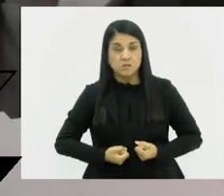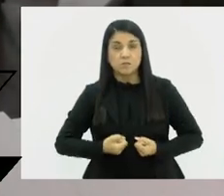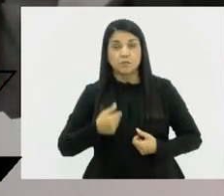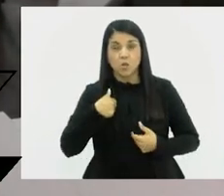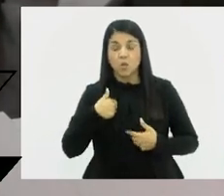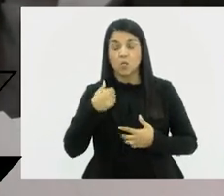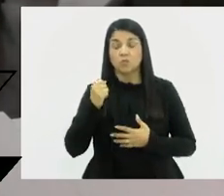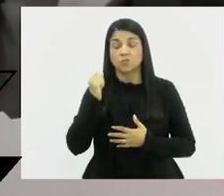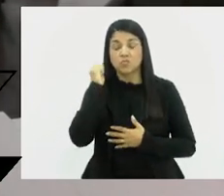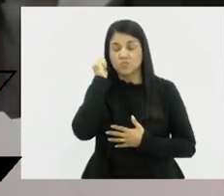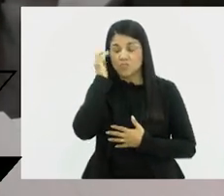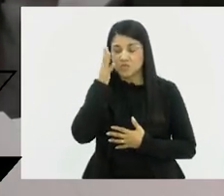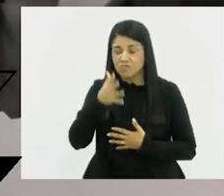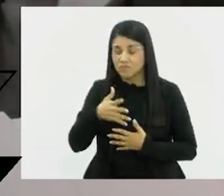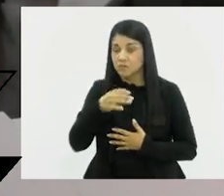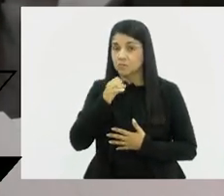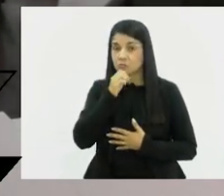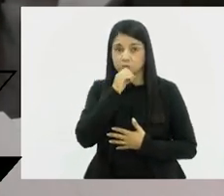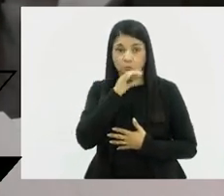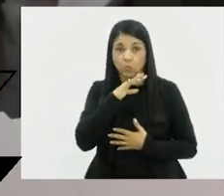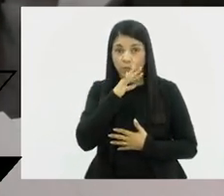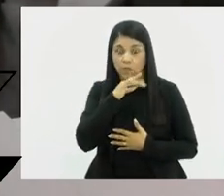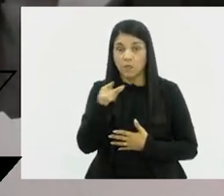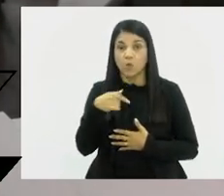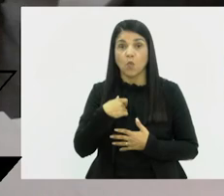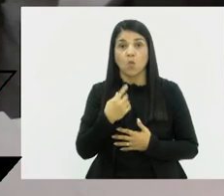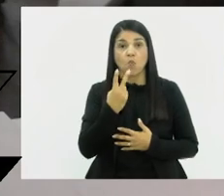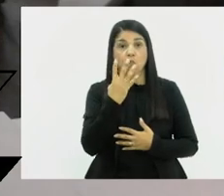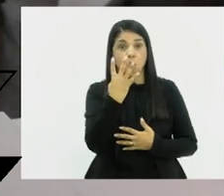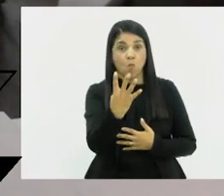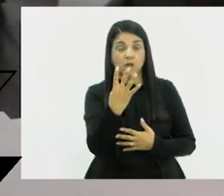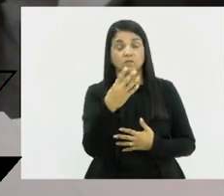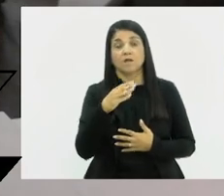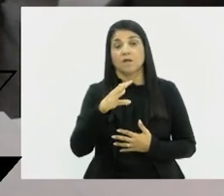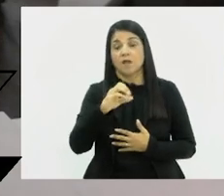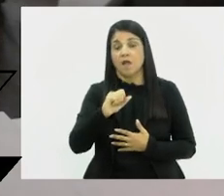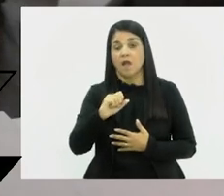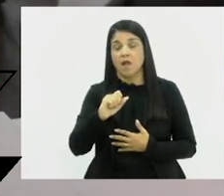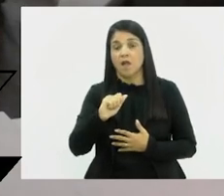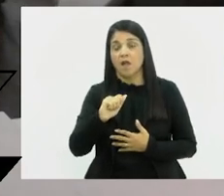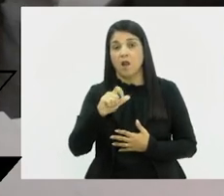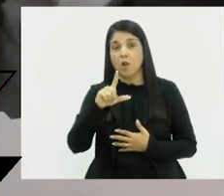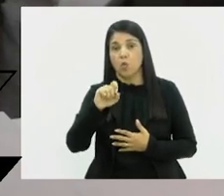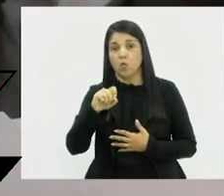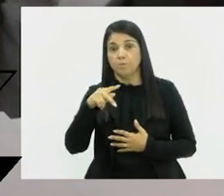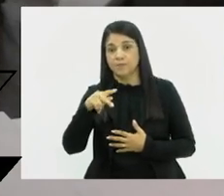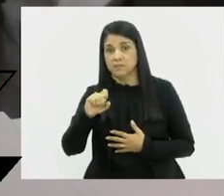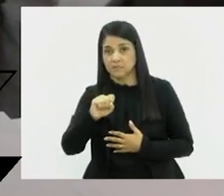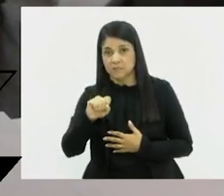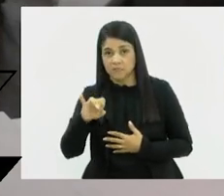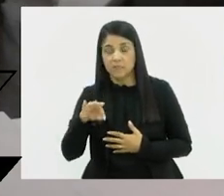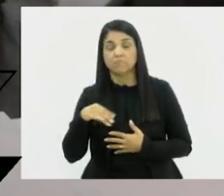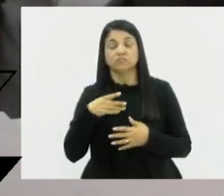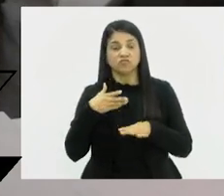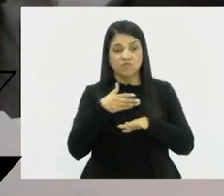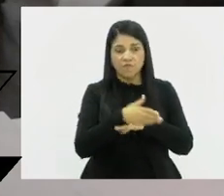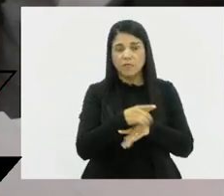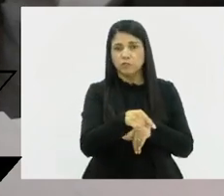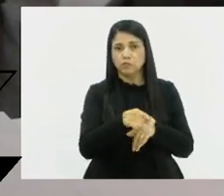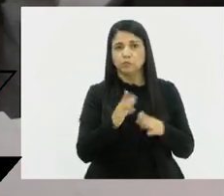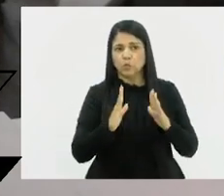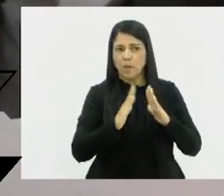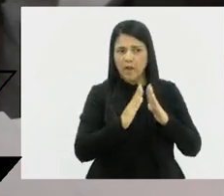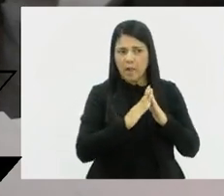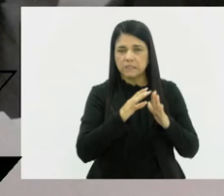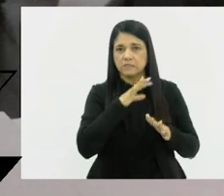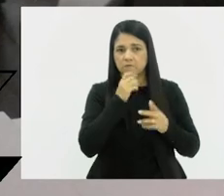uma noite ruim. Eu tenho 4 calopsitos resgatados de uma casa de venda de animal, que a gente invadiu lá e fechou com a polícia junto, e